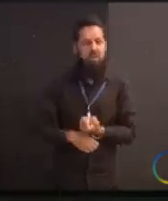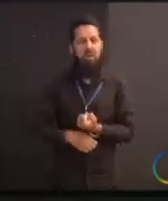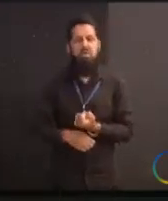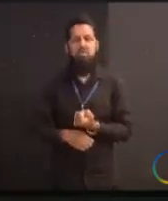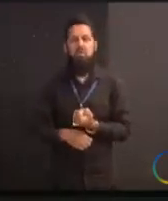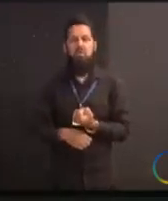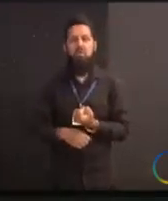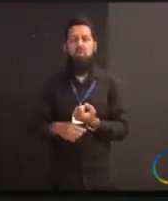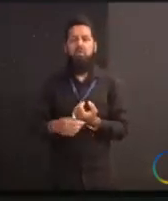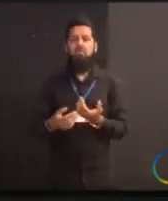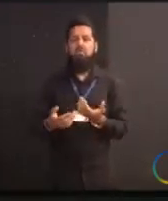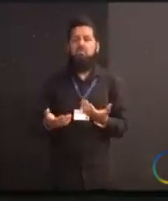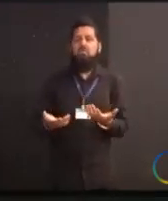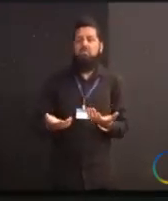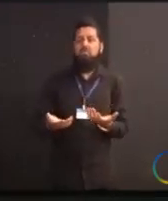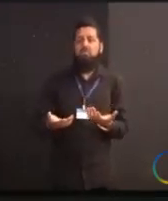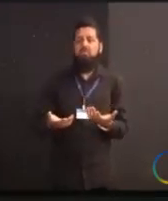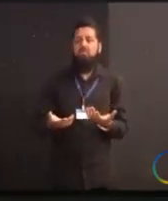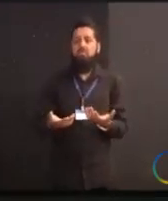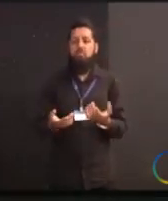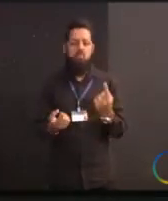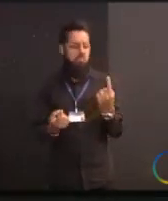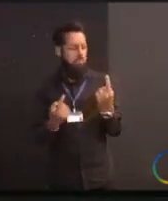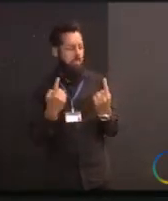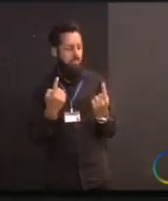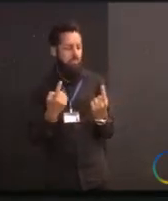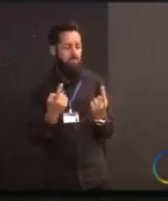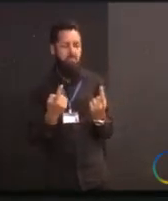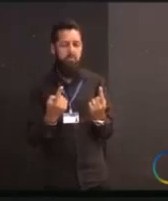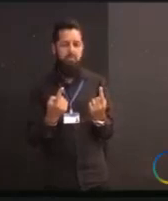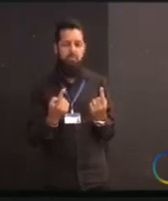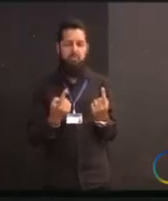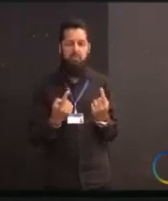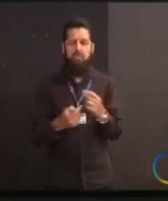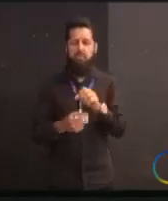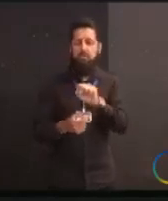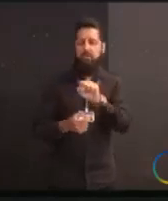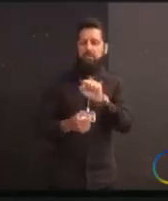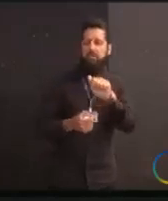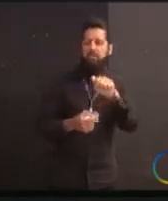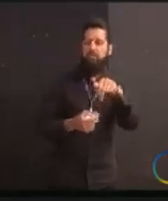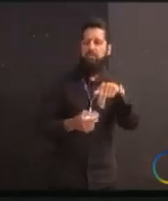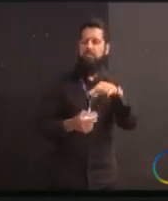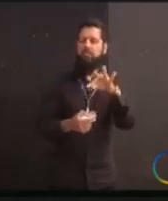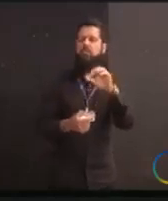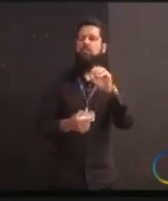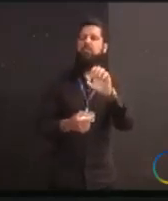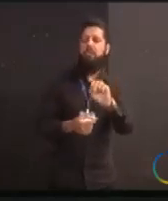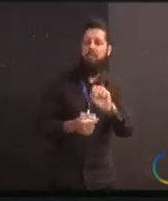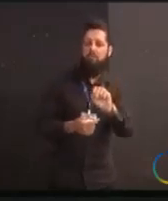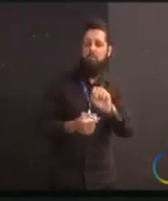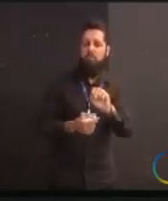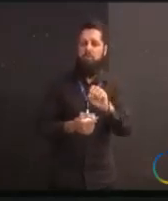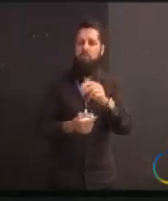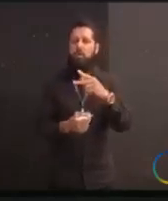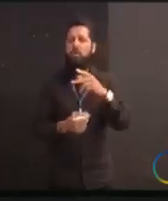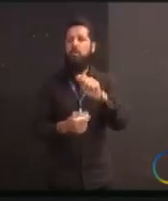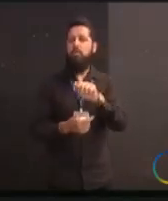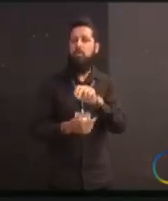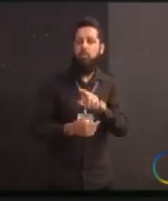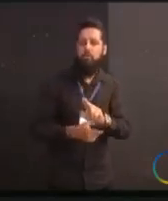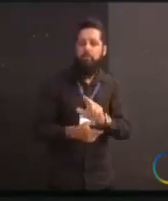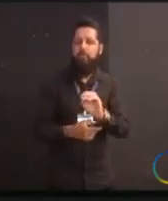Santos do pau oco. Olha, se o Brasil, coração do mundo, dependesse dos